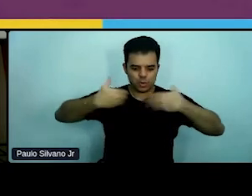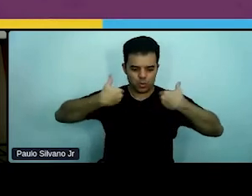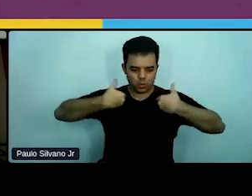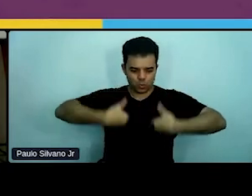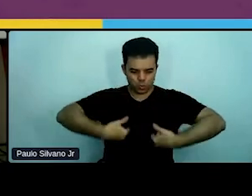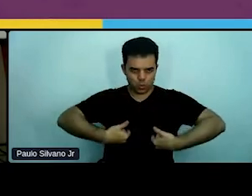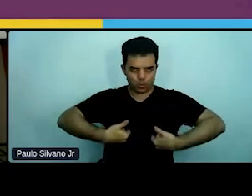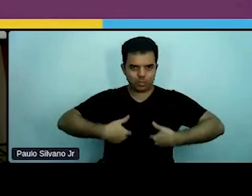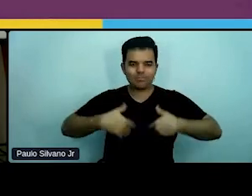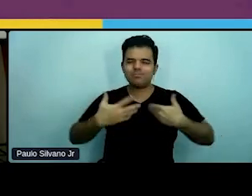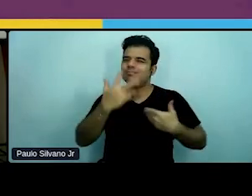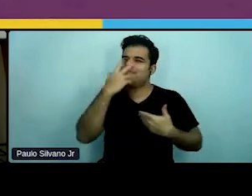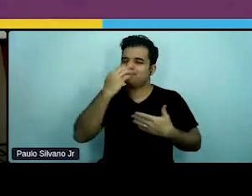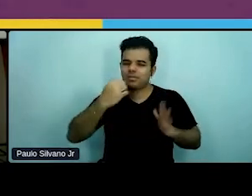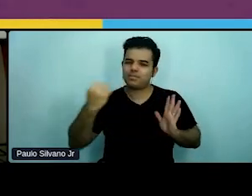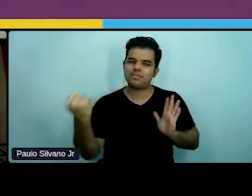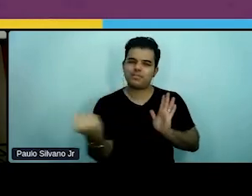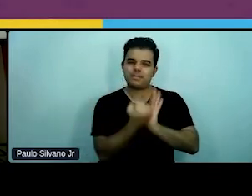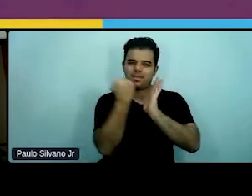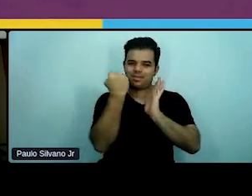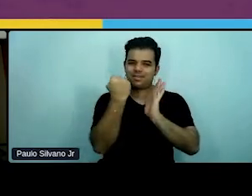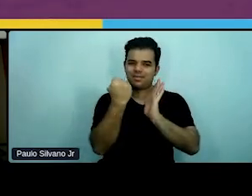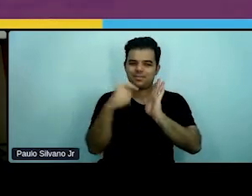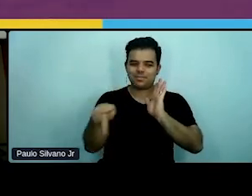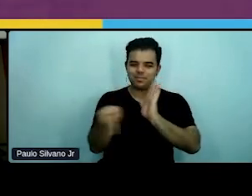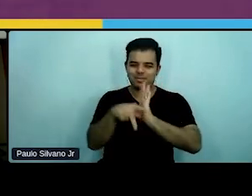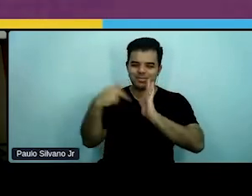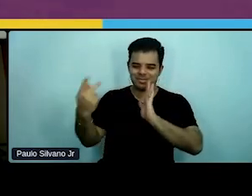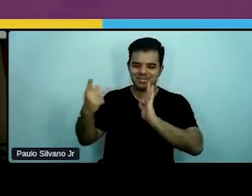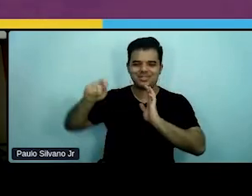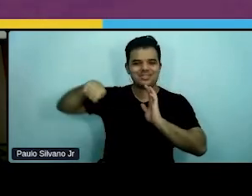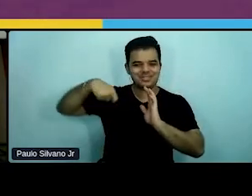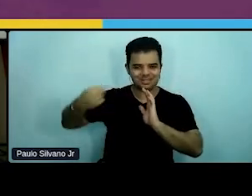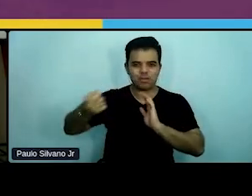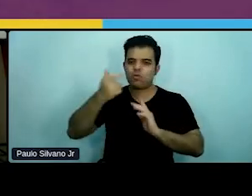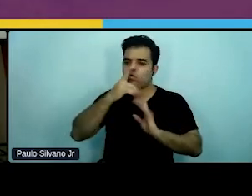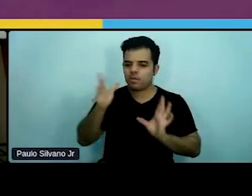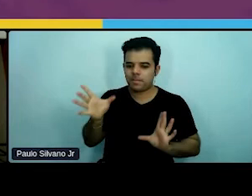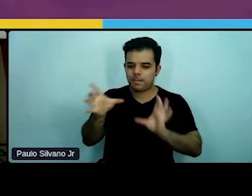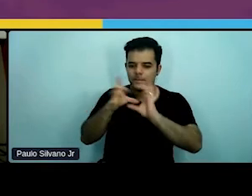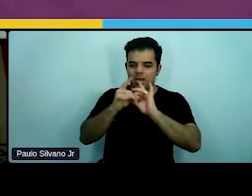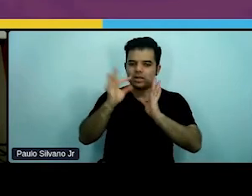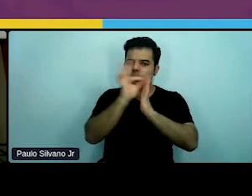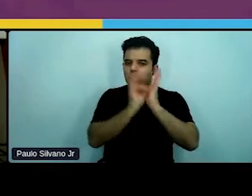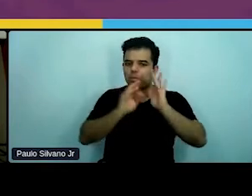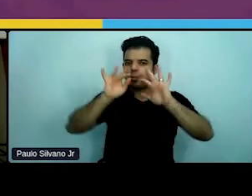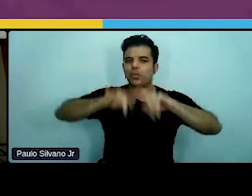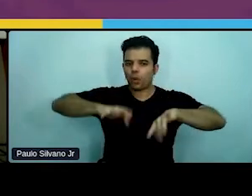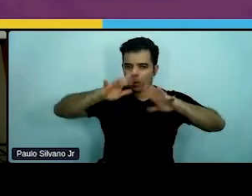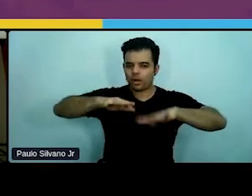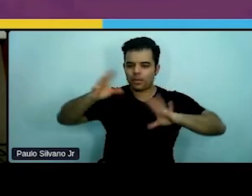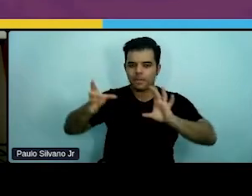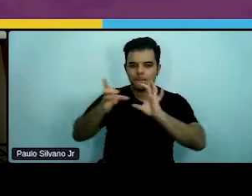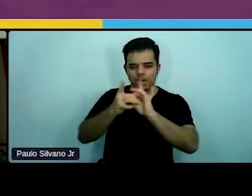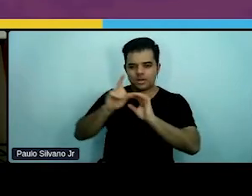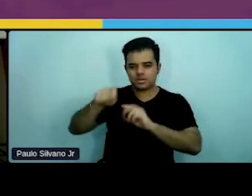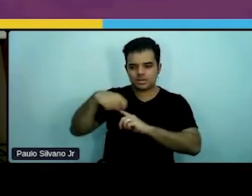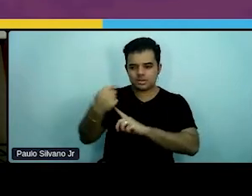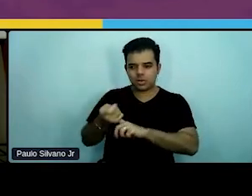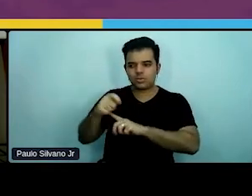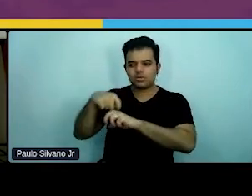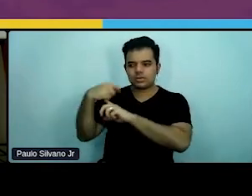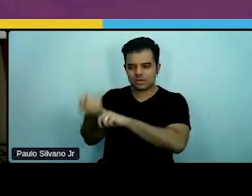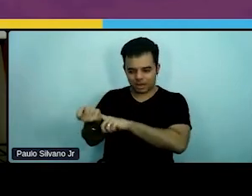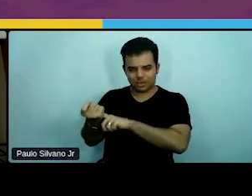o RG, né, ou o CPF do sinal. É uma maneira da gente prender essa associação e ela ser, né,